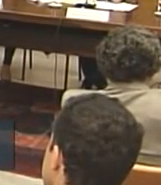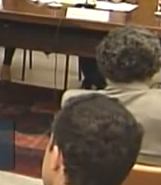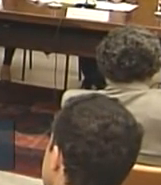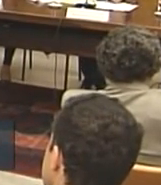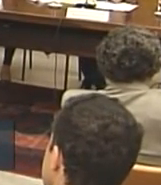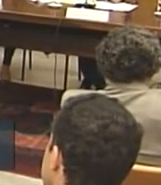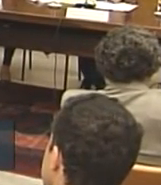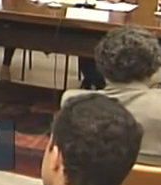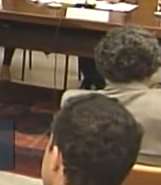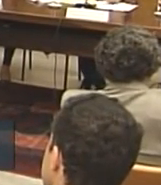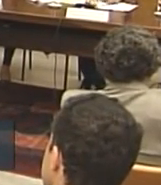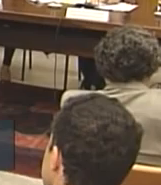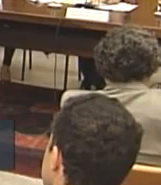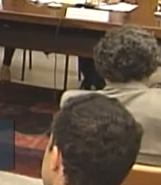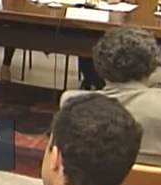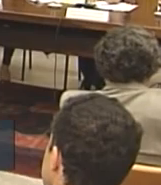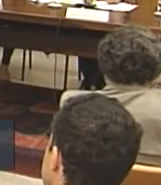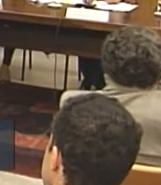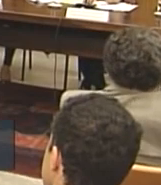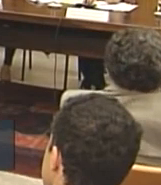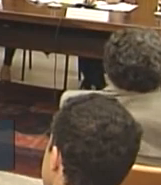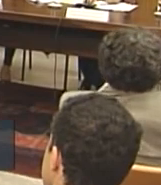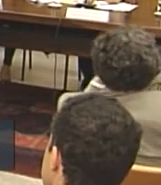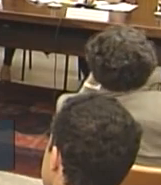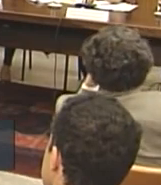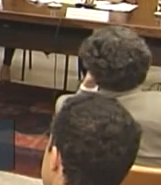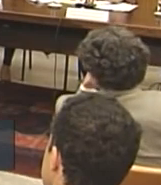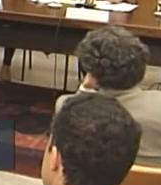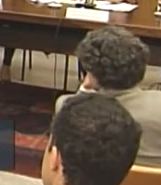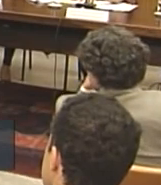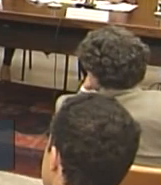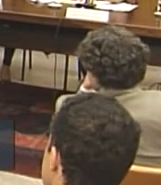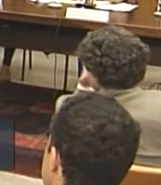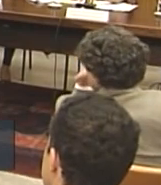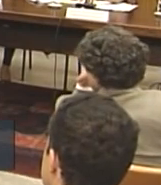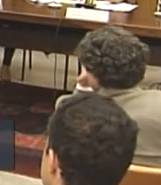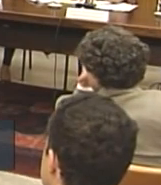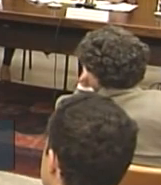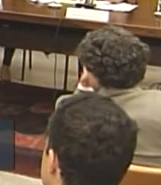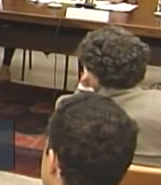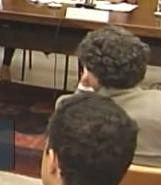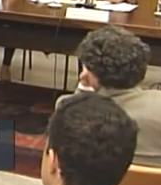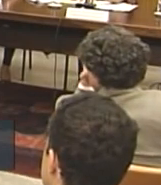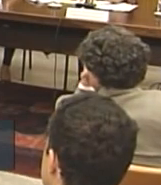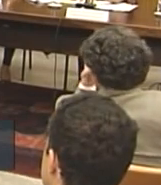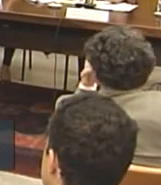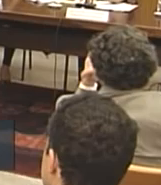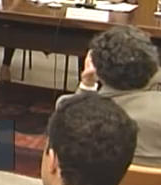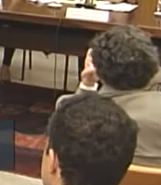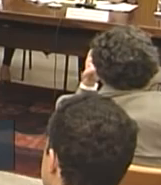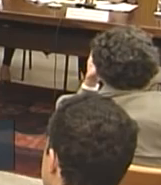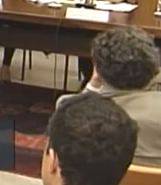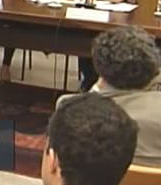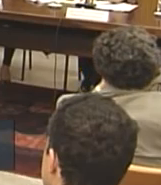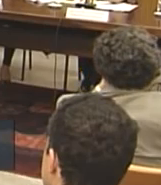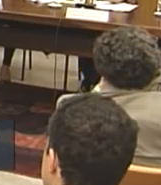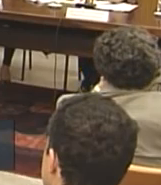a perspectiva de ampliar o acordo de preferências comerciais com a Índia ficou paralisada pelo fato de que nós mesmos não